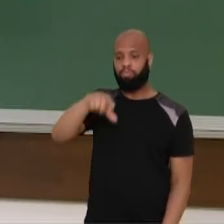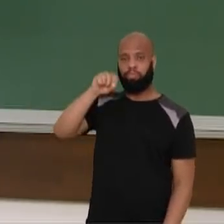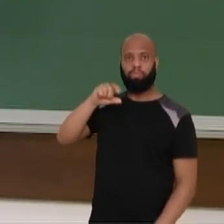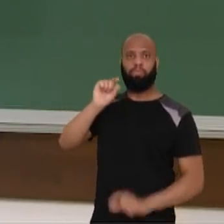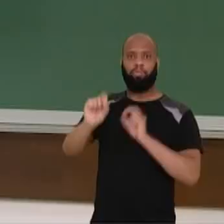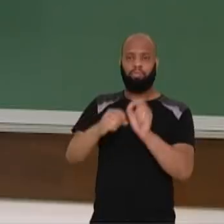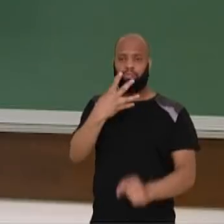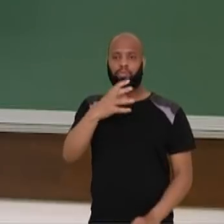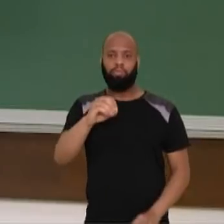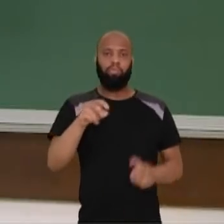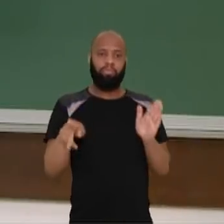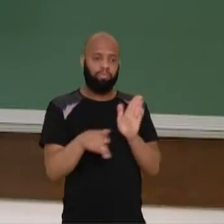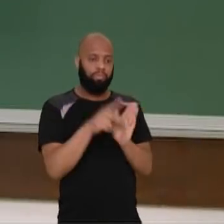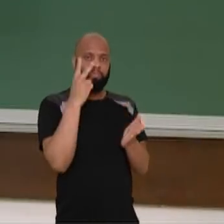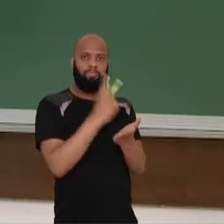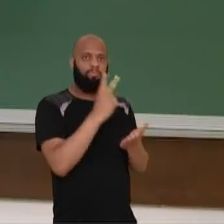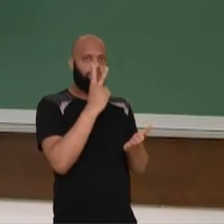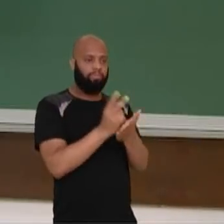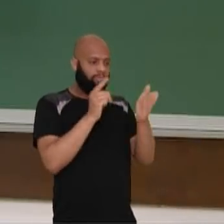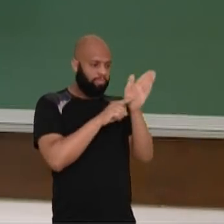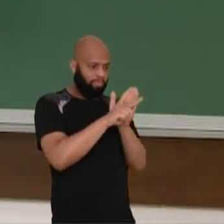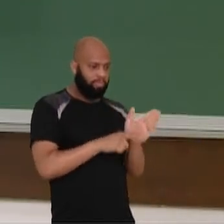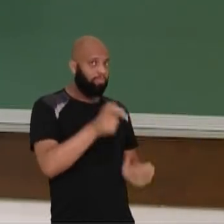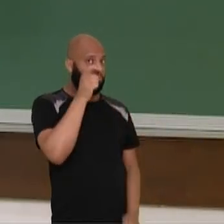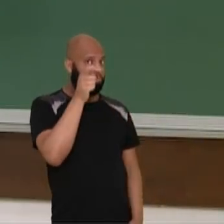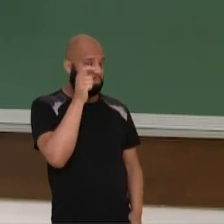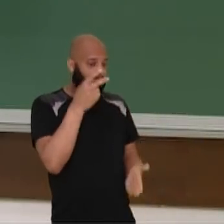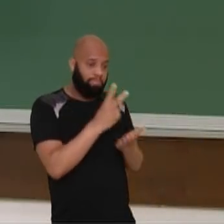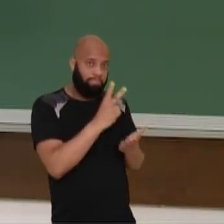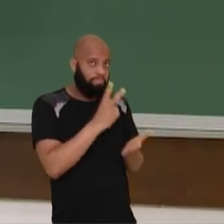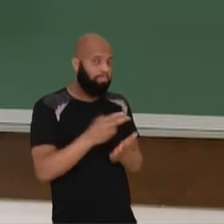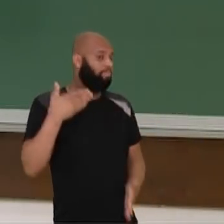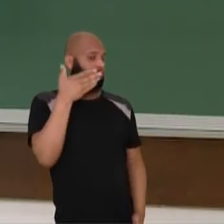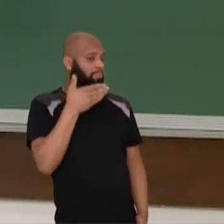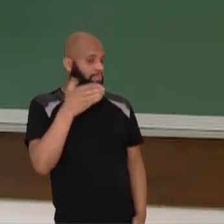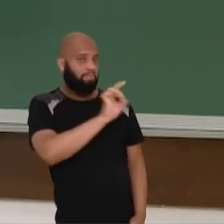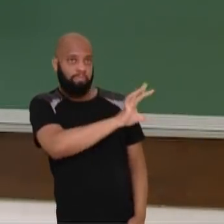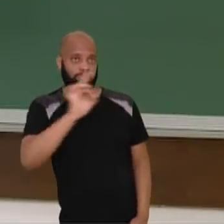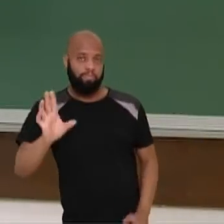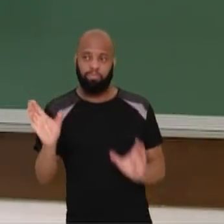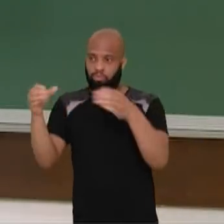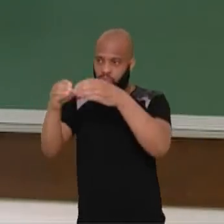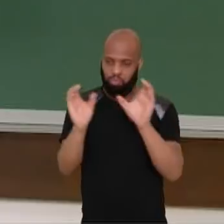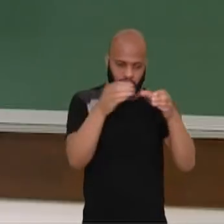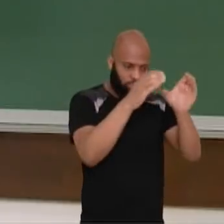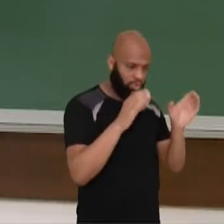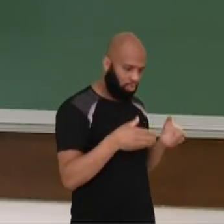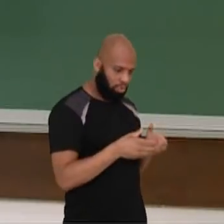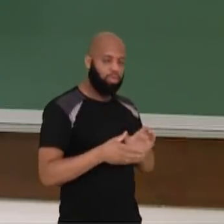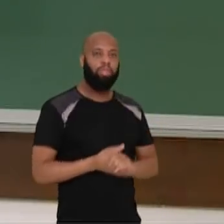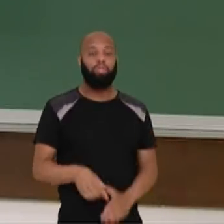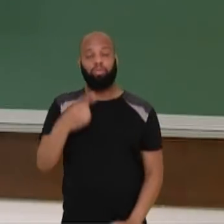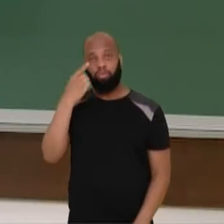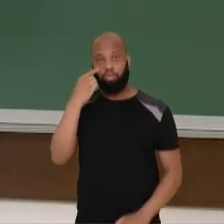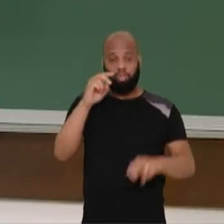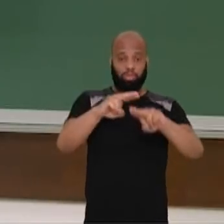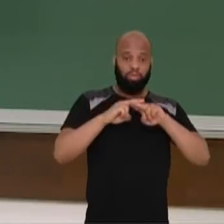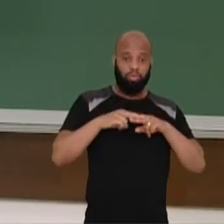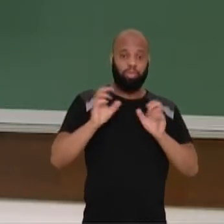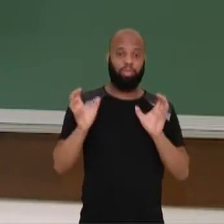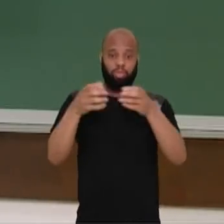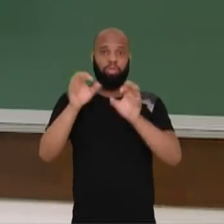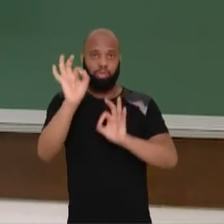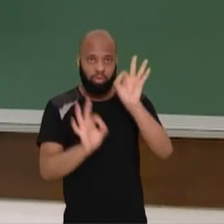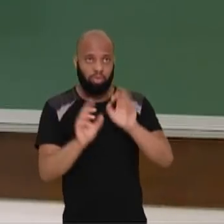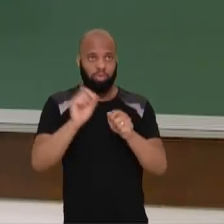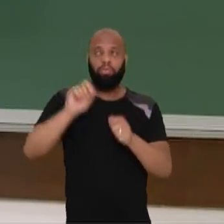40 de uma mesma pesquisa. Então, eu preciso ver de cada extrato aqui, certo? Para isso, a equipe organizadora